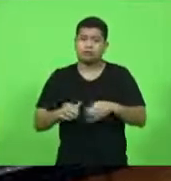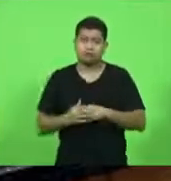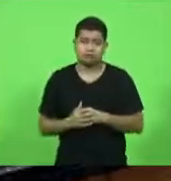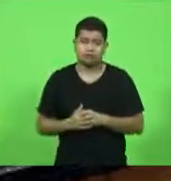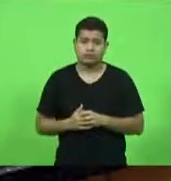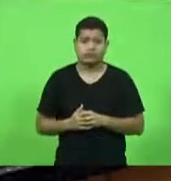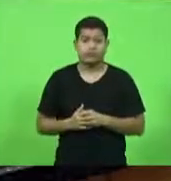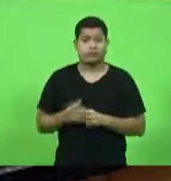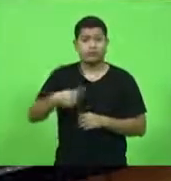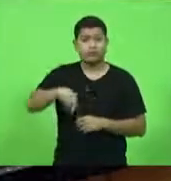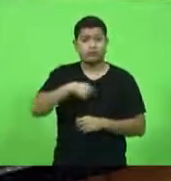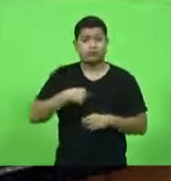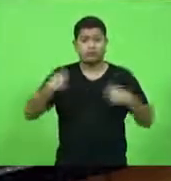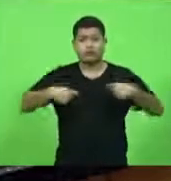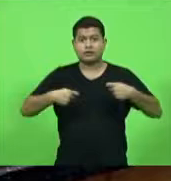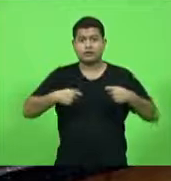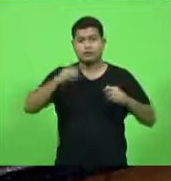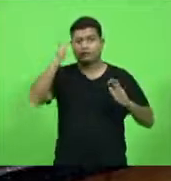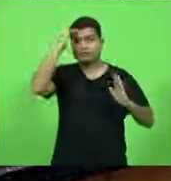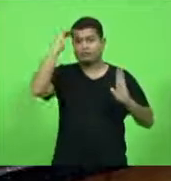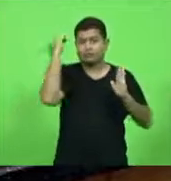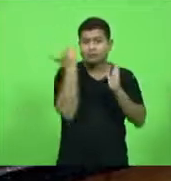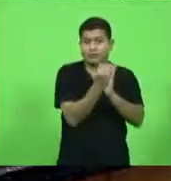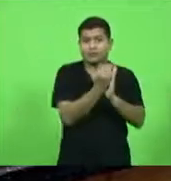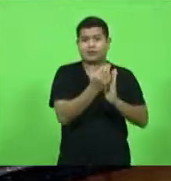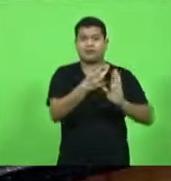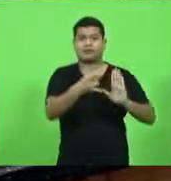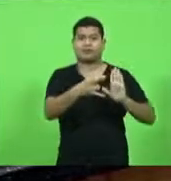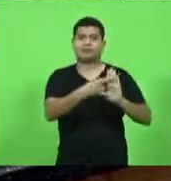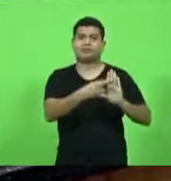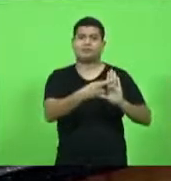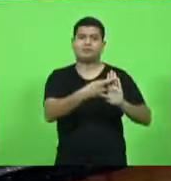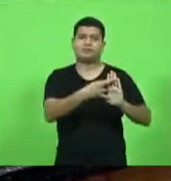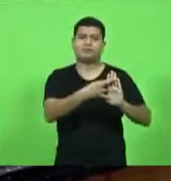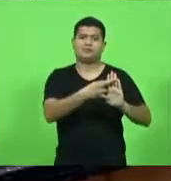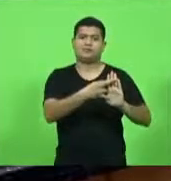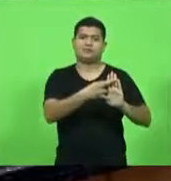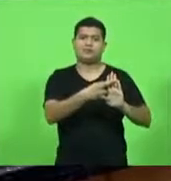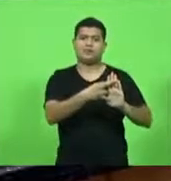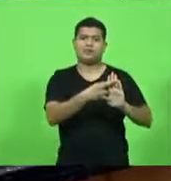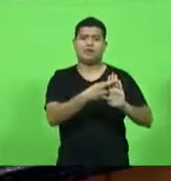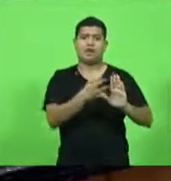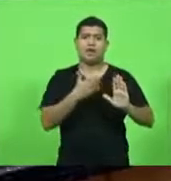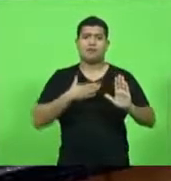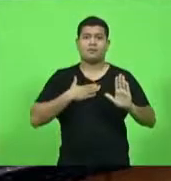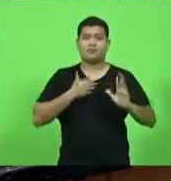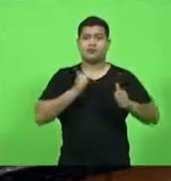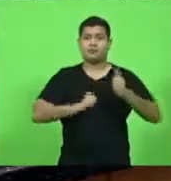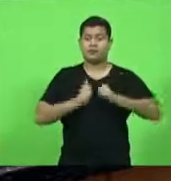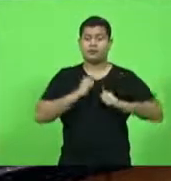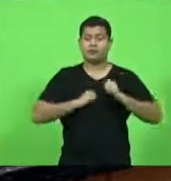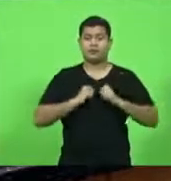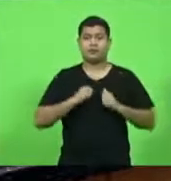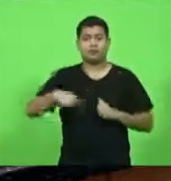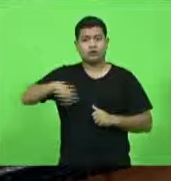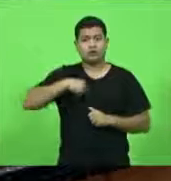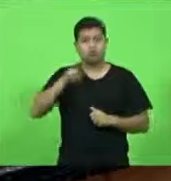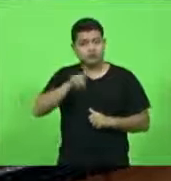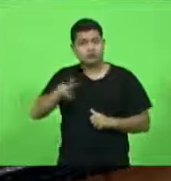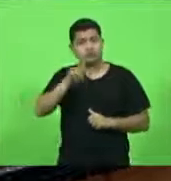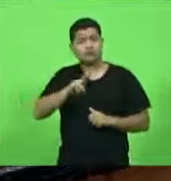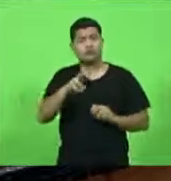Nós devemos viver pelo regimento, para isso ele foi desenhado. A minha expectativa é que a gente utilize o regimento esse ano